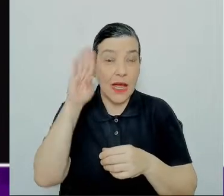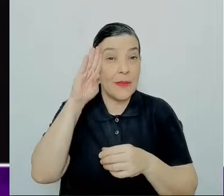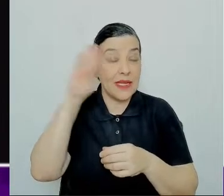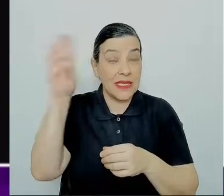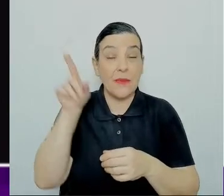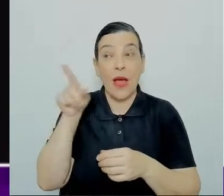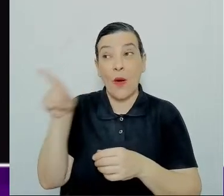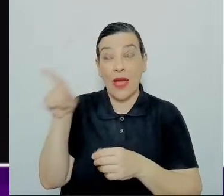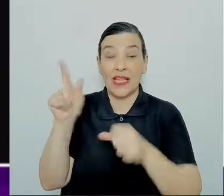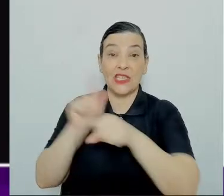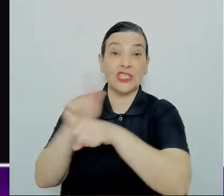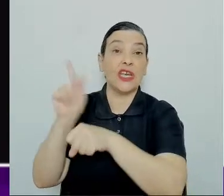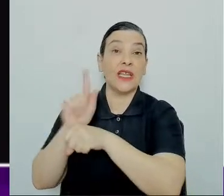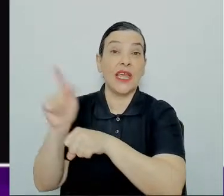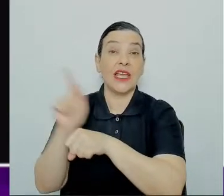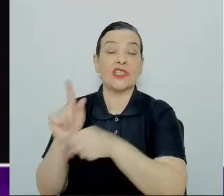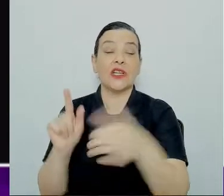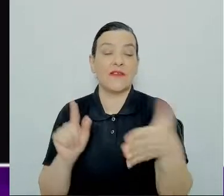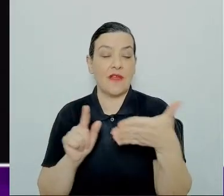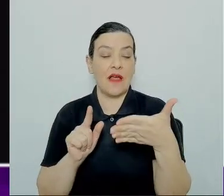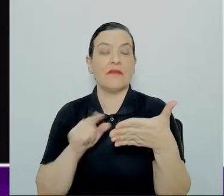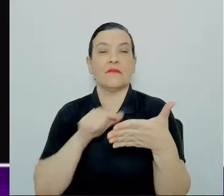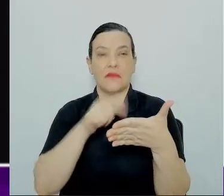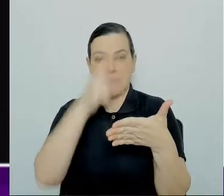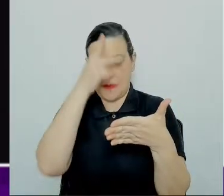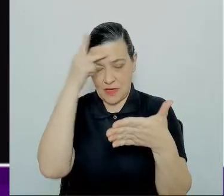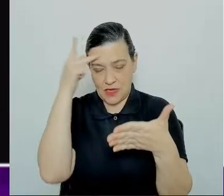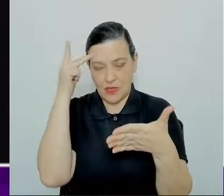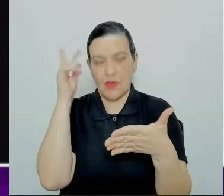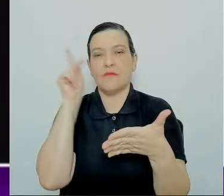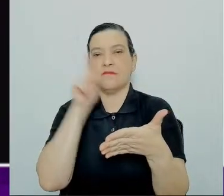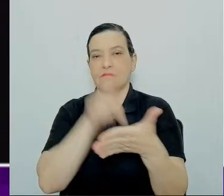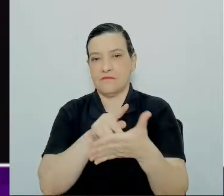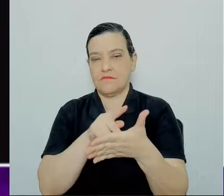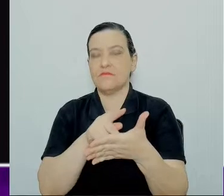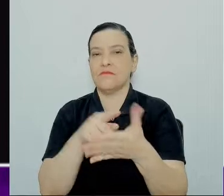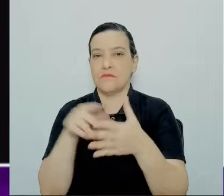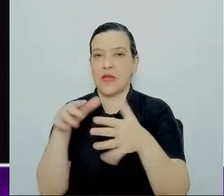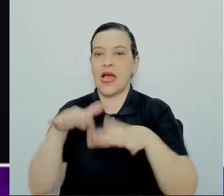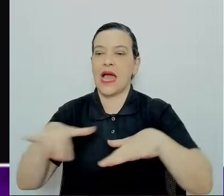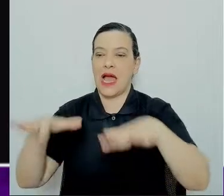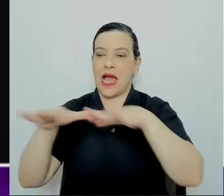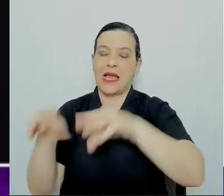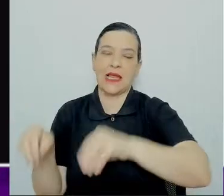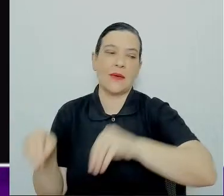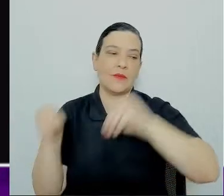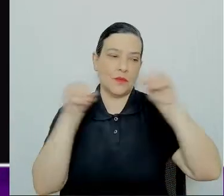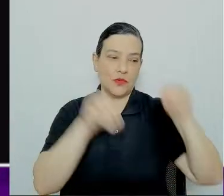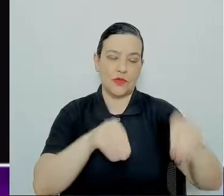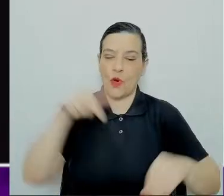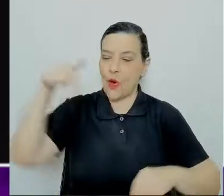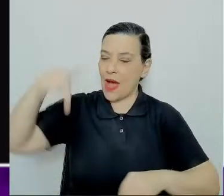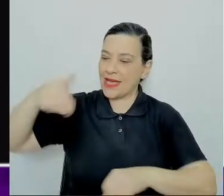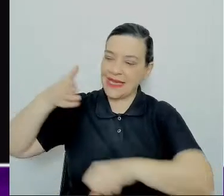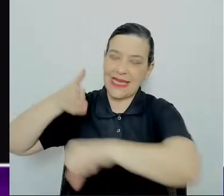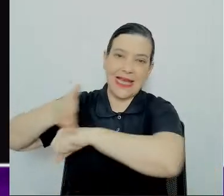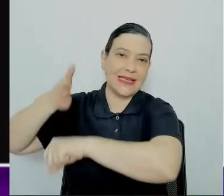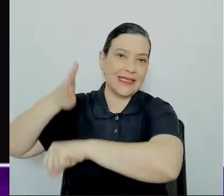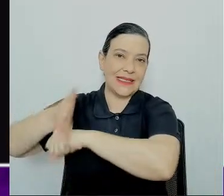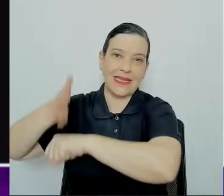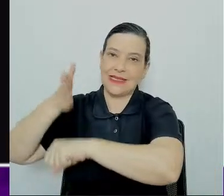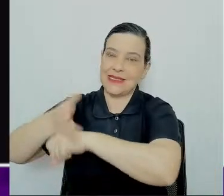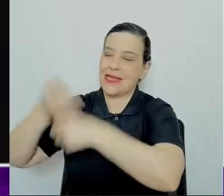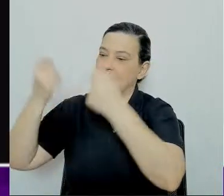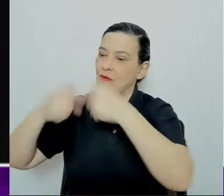olhe e diga: não, essa pessoa aqui, ela trocou de setor, ela não precisa mais de permissionamento aqui, então isso aqui eu não aceito mais.